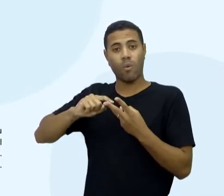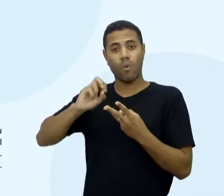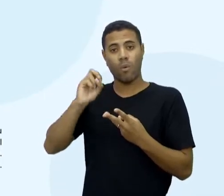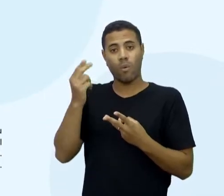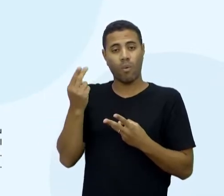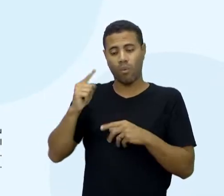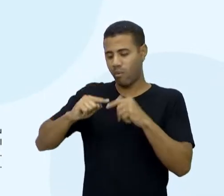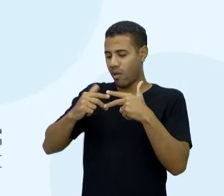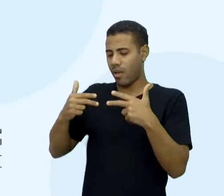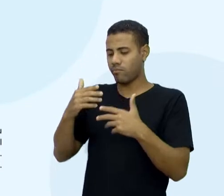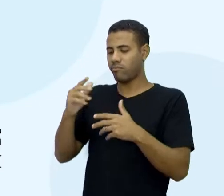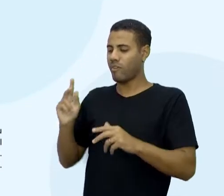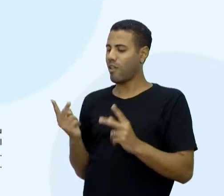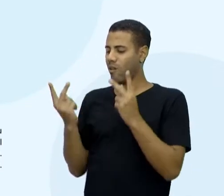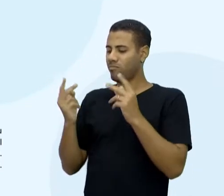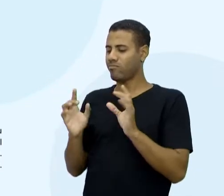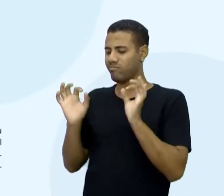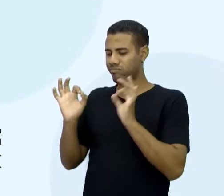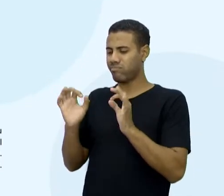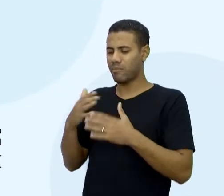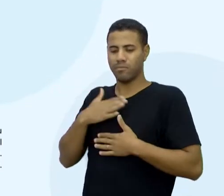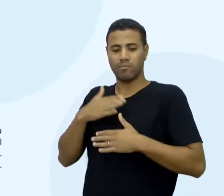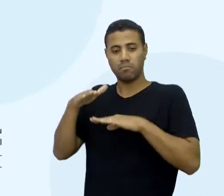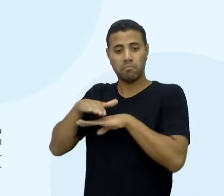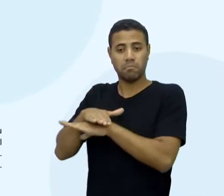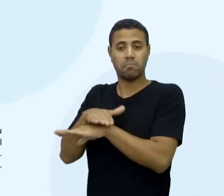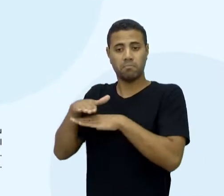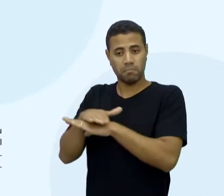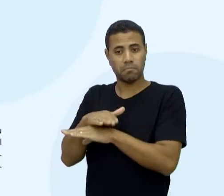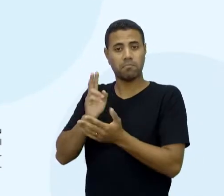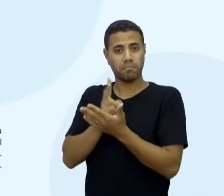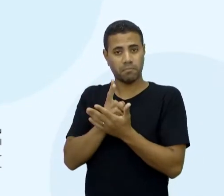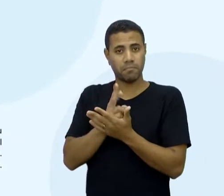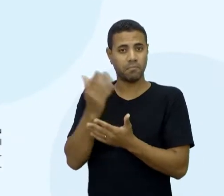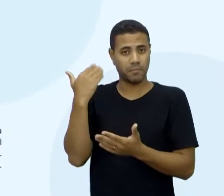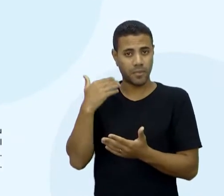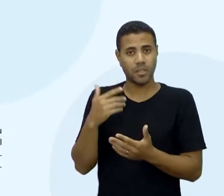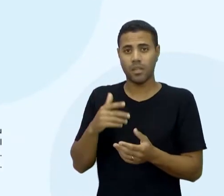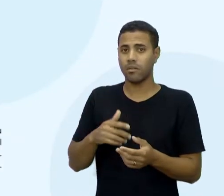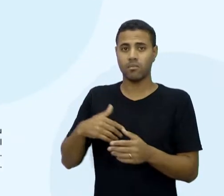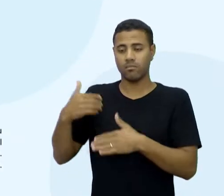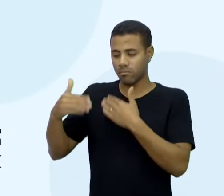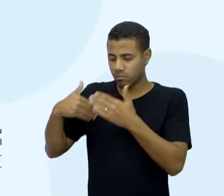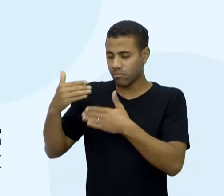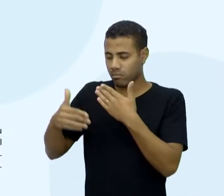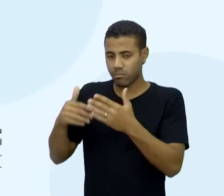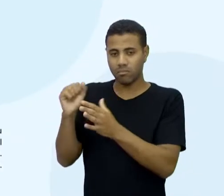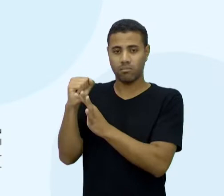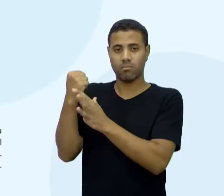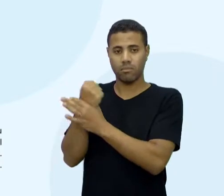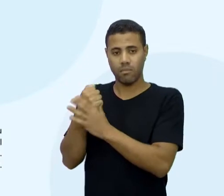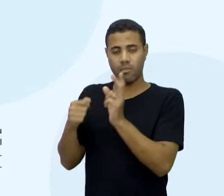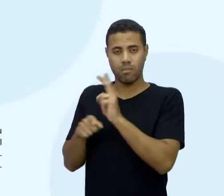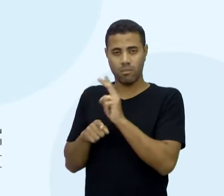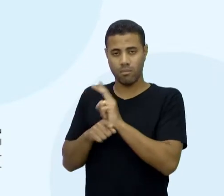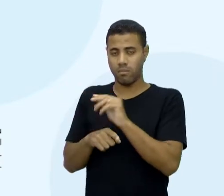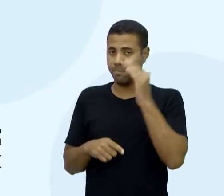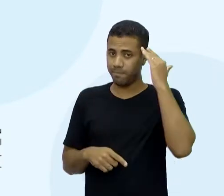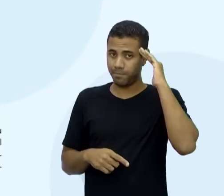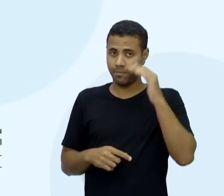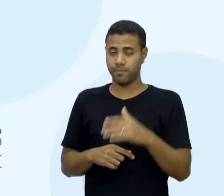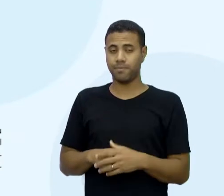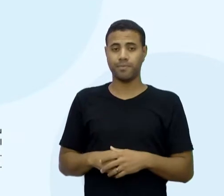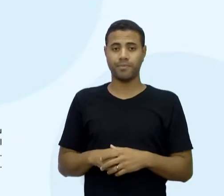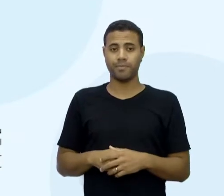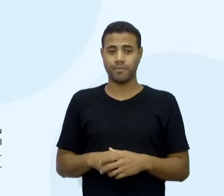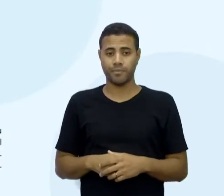simplesmente material, o que justifica a necessidade de sua preservação ao longo do tempo. Então, a gente